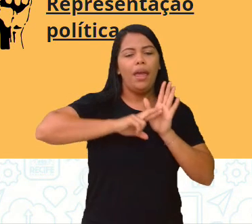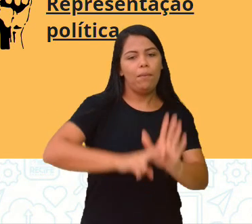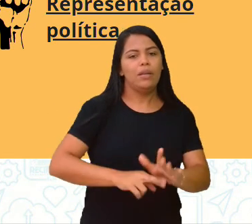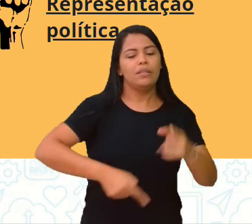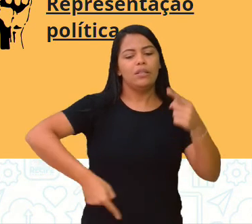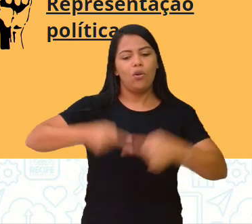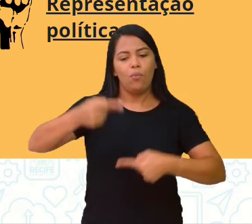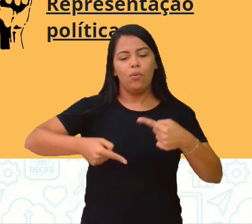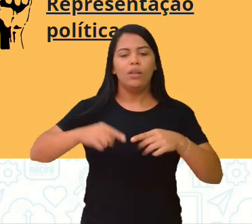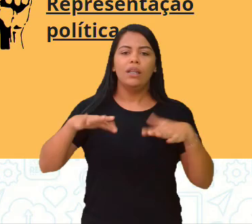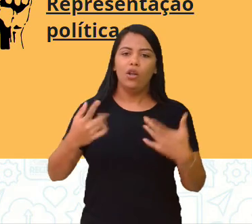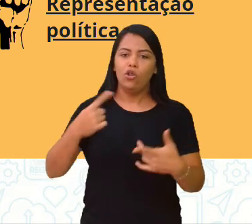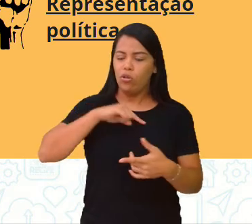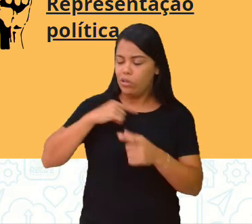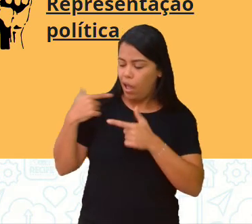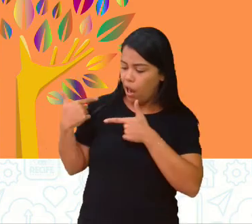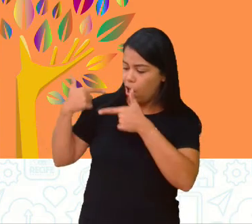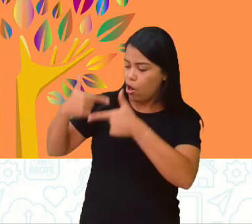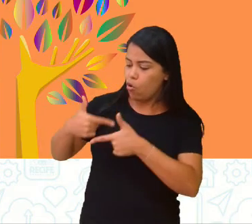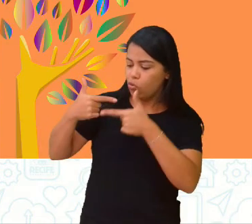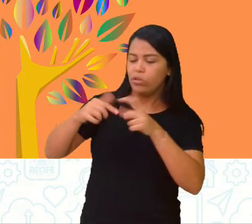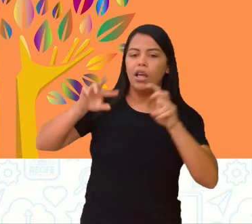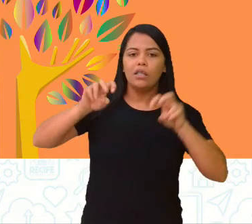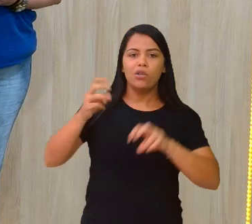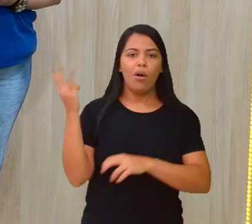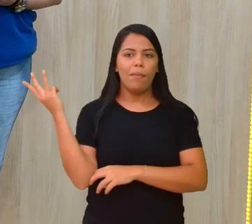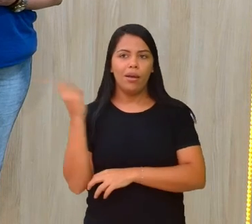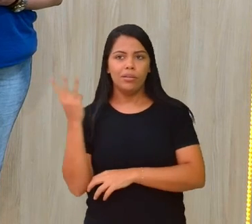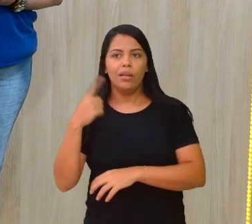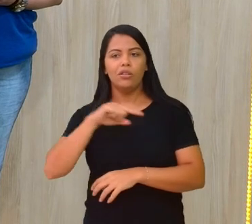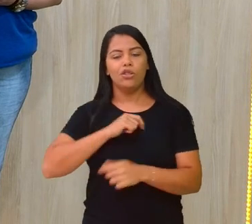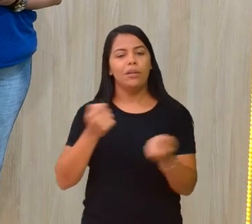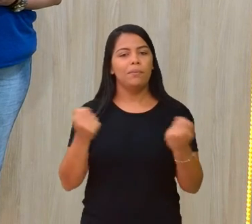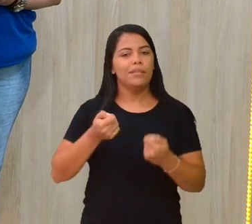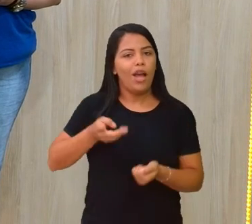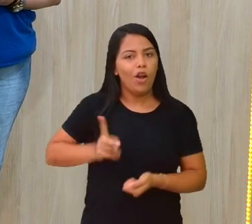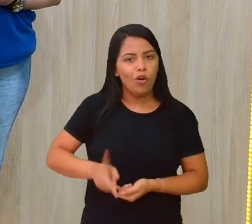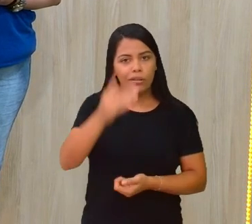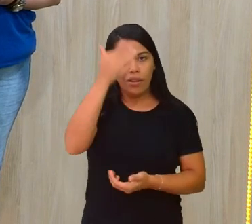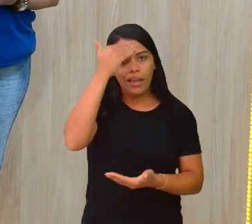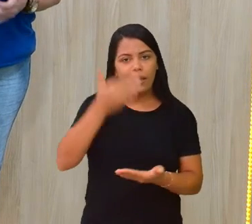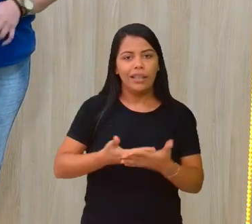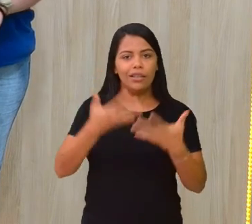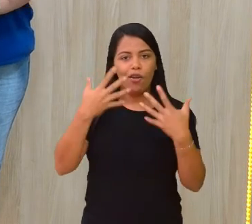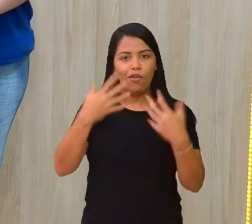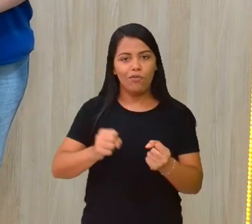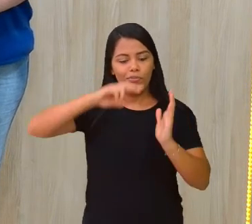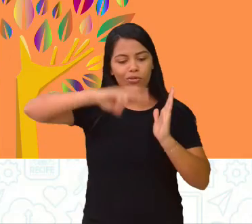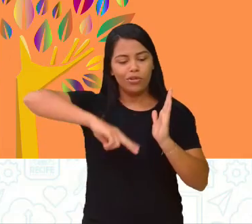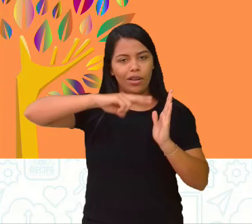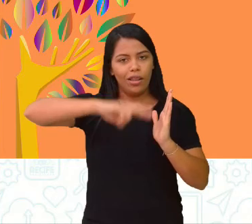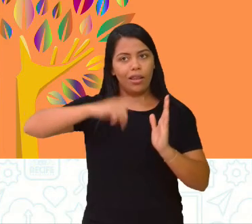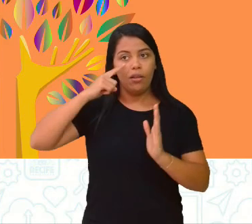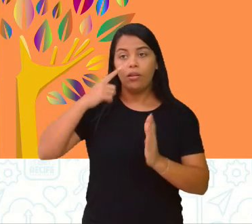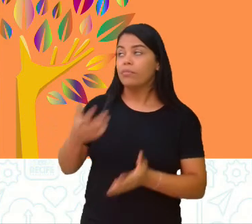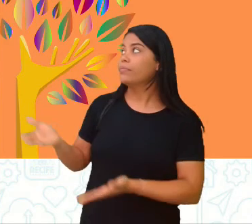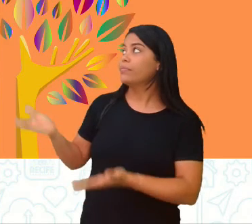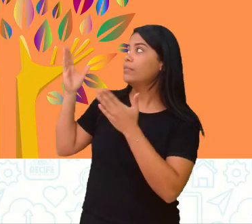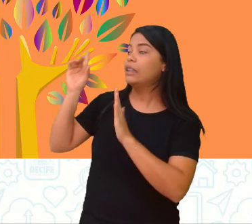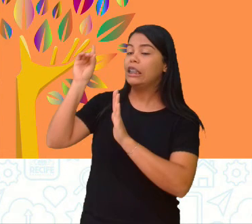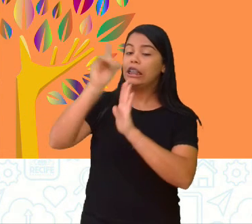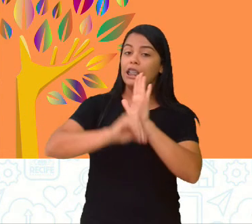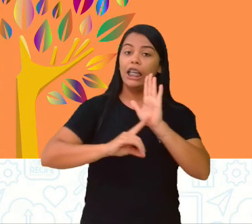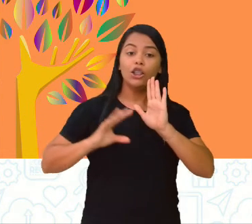tá? Então, é importante que a gente continue aí acreditando, tá certo? Vamos dar uma lidinha aí. Os direitos de todos